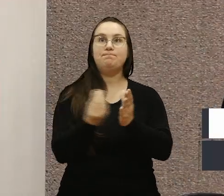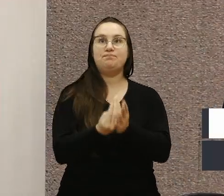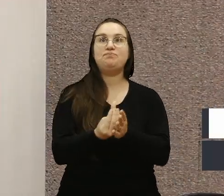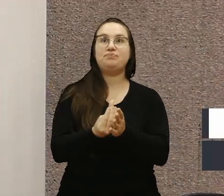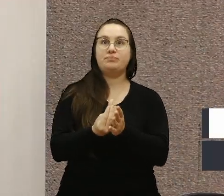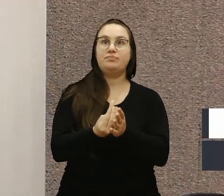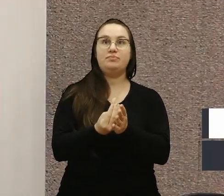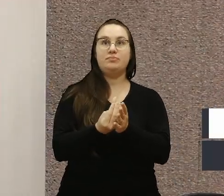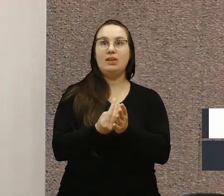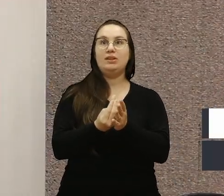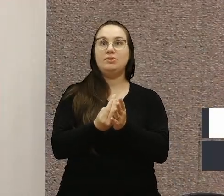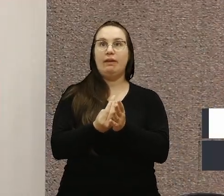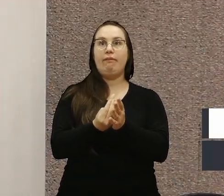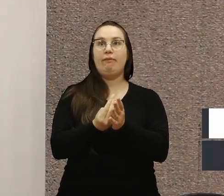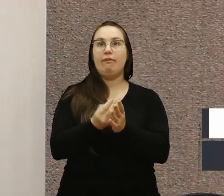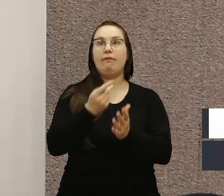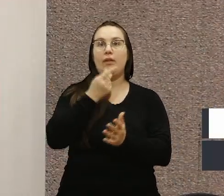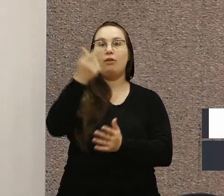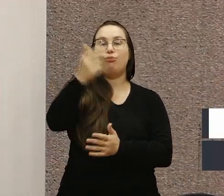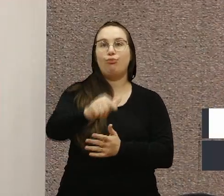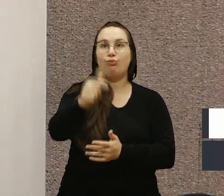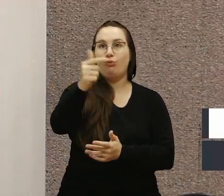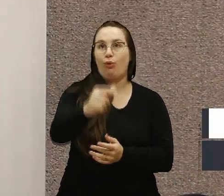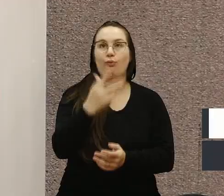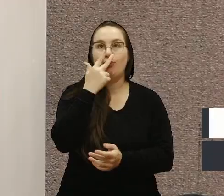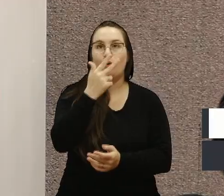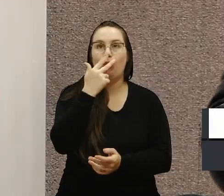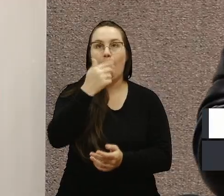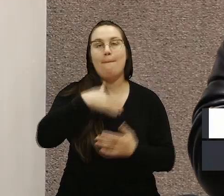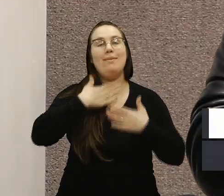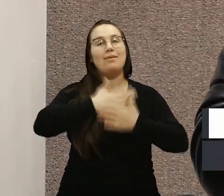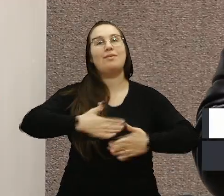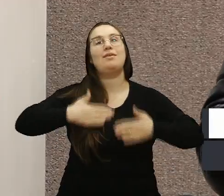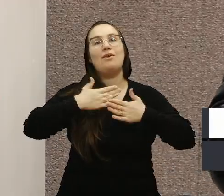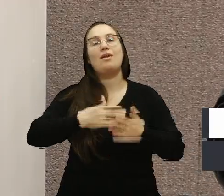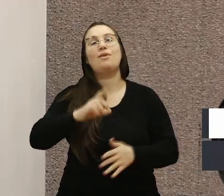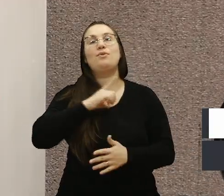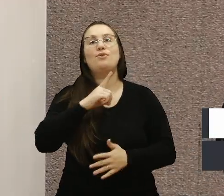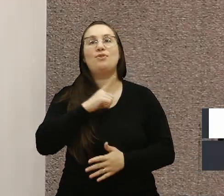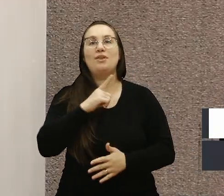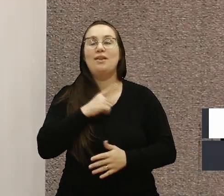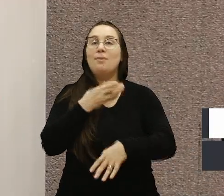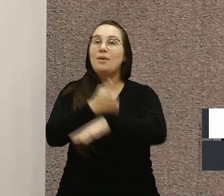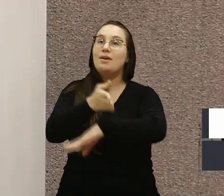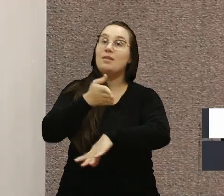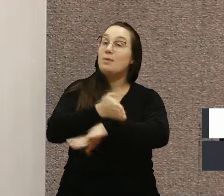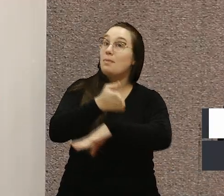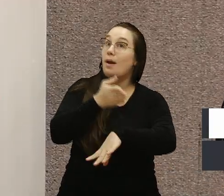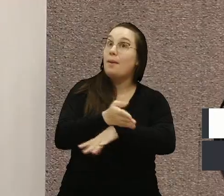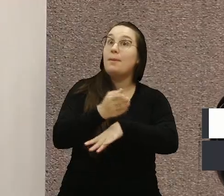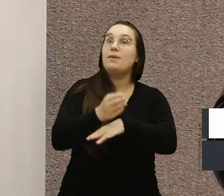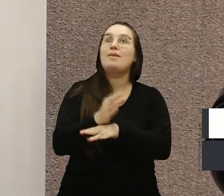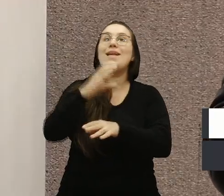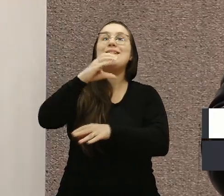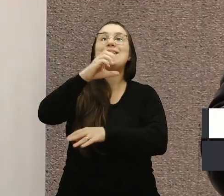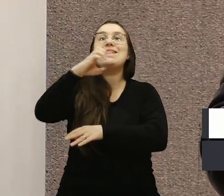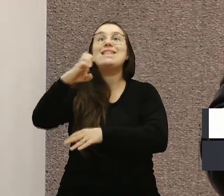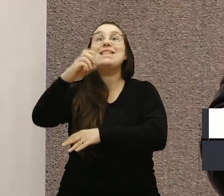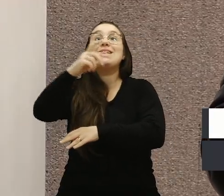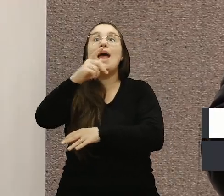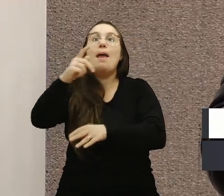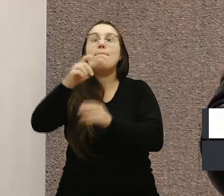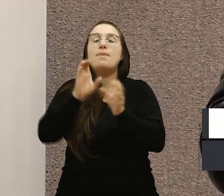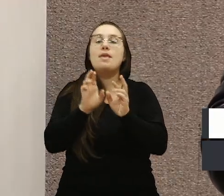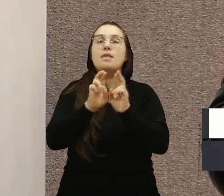e sem chover no molhado, mas registrar também a minha grande satisfação de ter participado deste CEP, deste ciclo